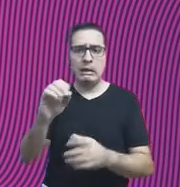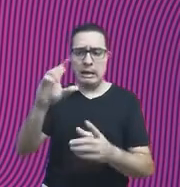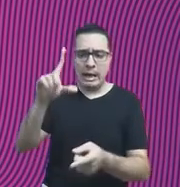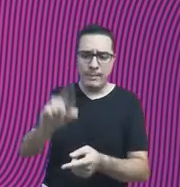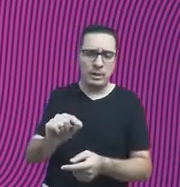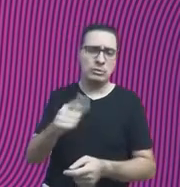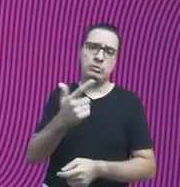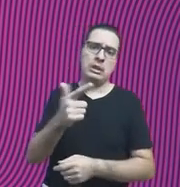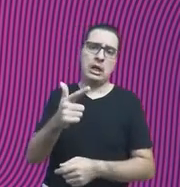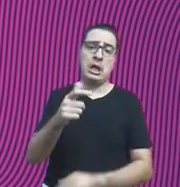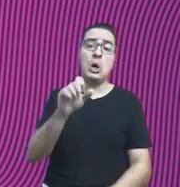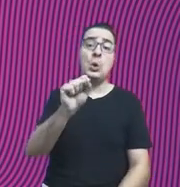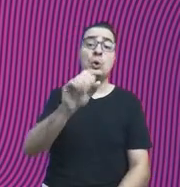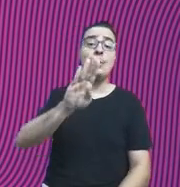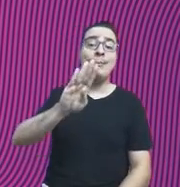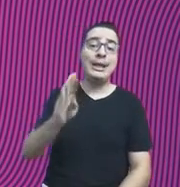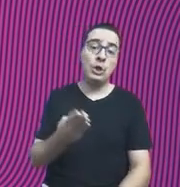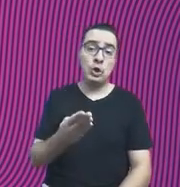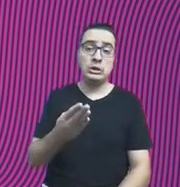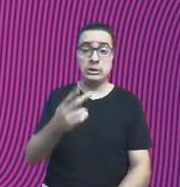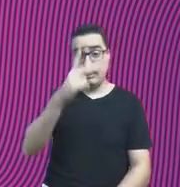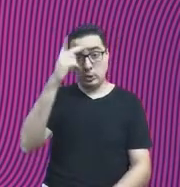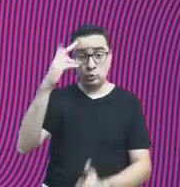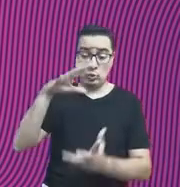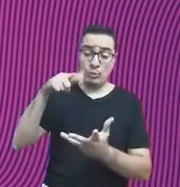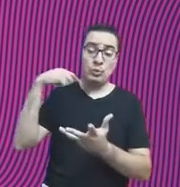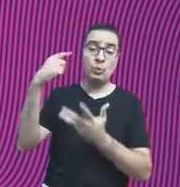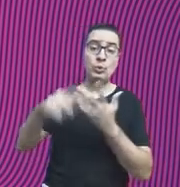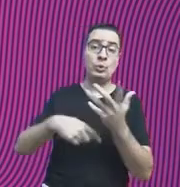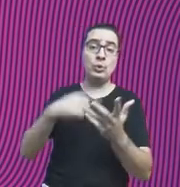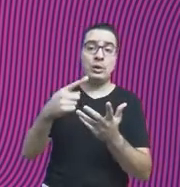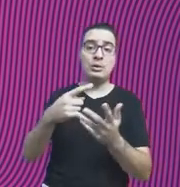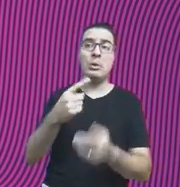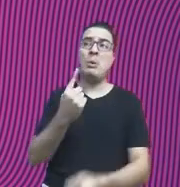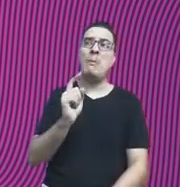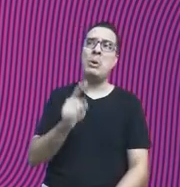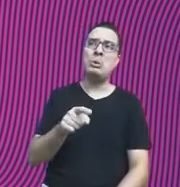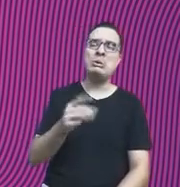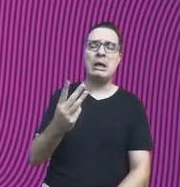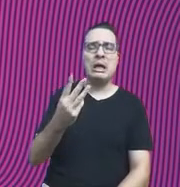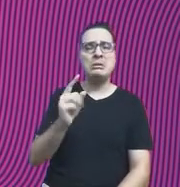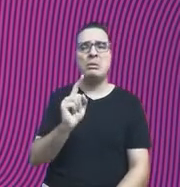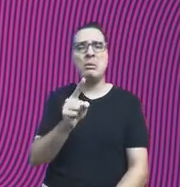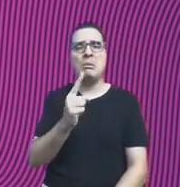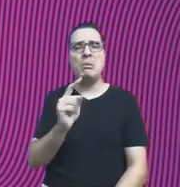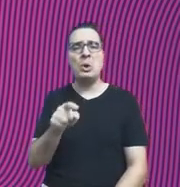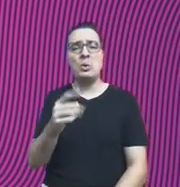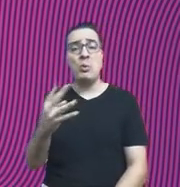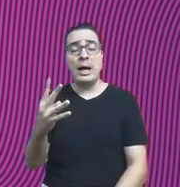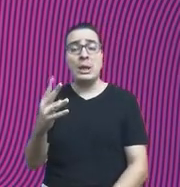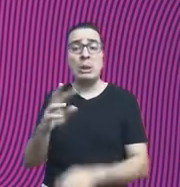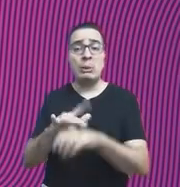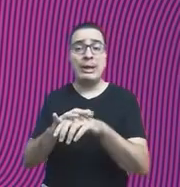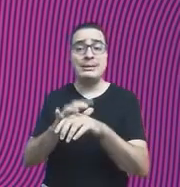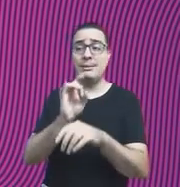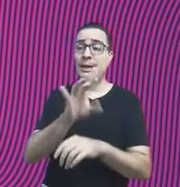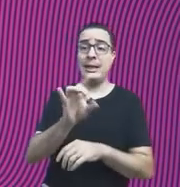de indivíduos na face da Terra, 1,3, 1,4 patologias por indivíduo, cria